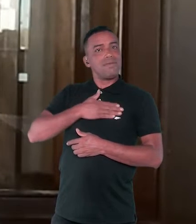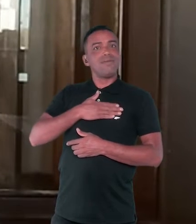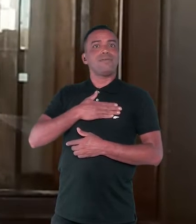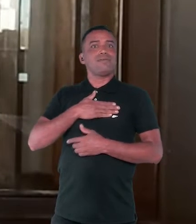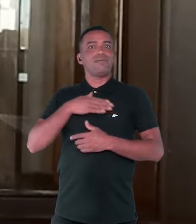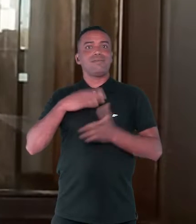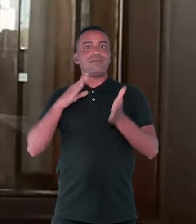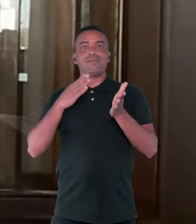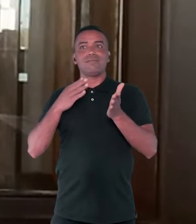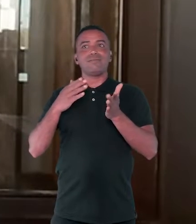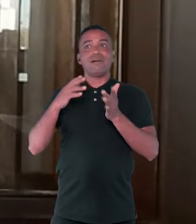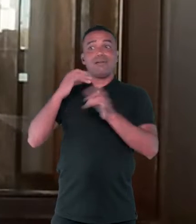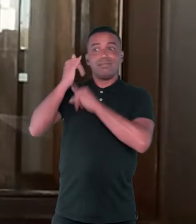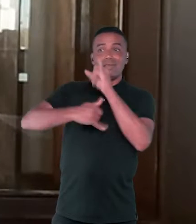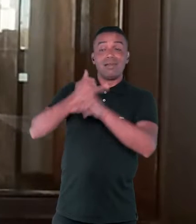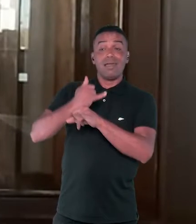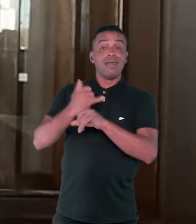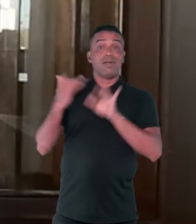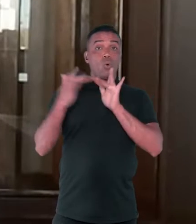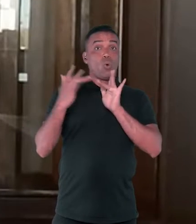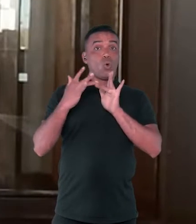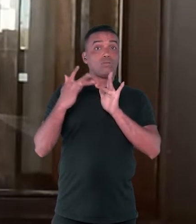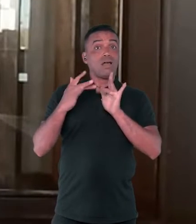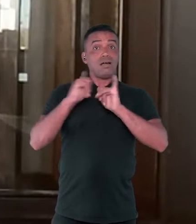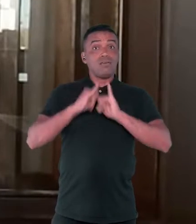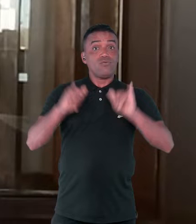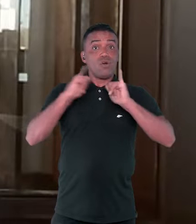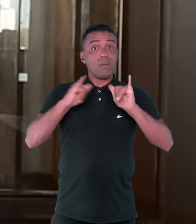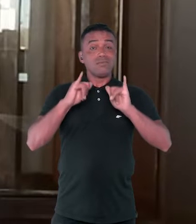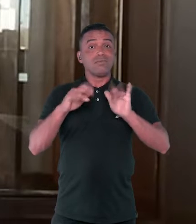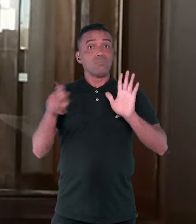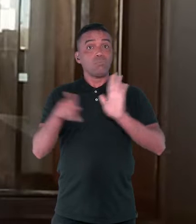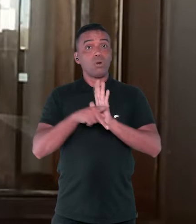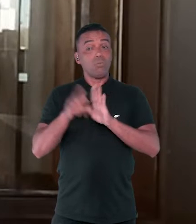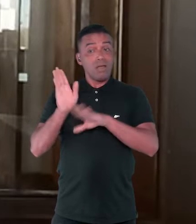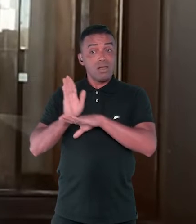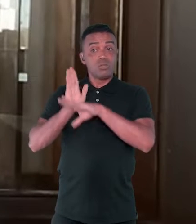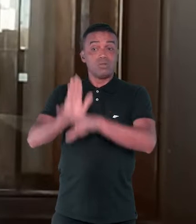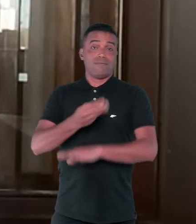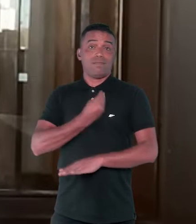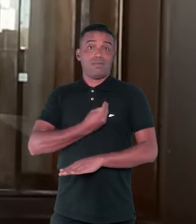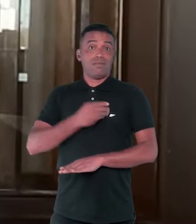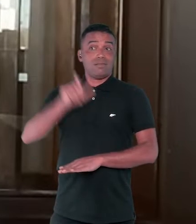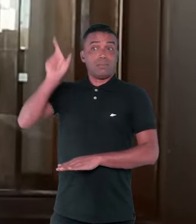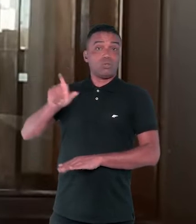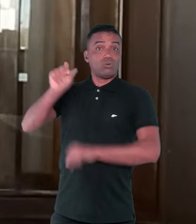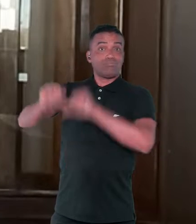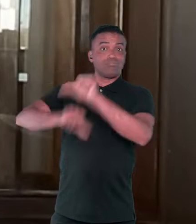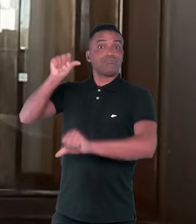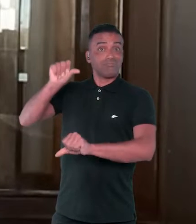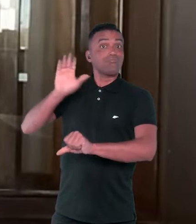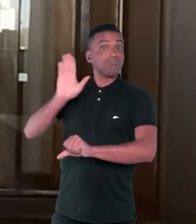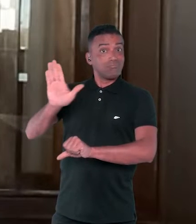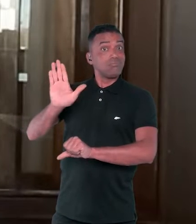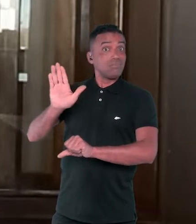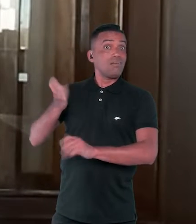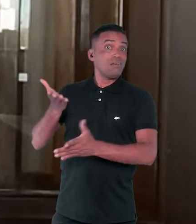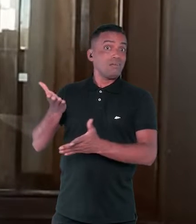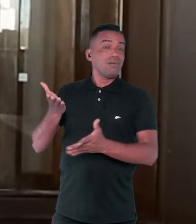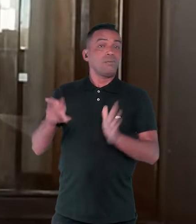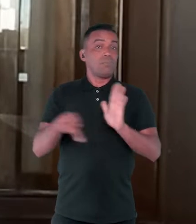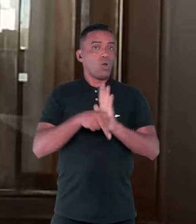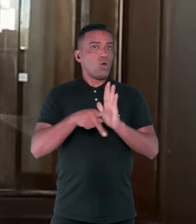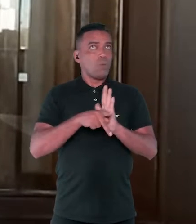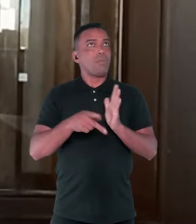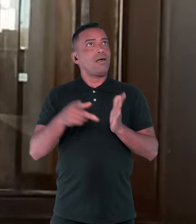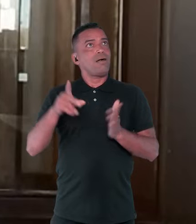tal, entrou em contato e foi informada a respeito. Eu tenho certeza que eu ajudei muita gente. A ideia, por exemplo, do